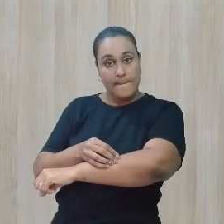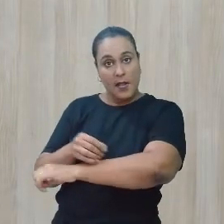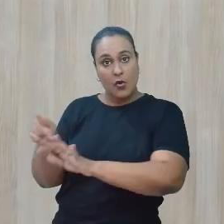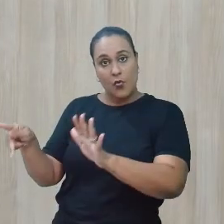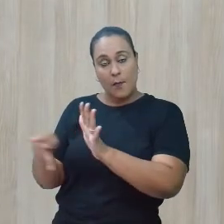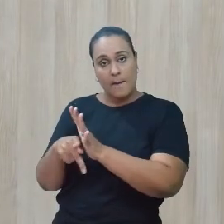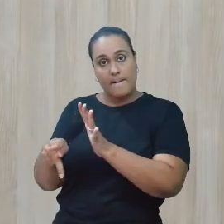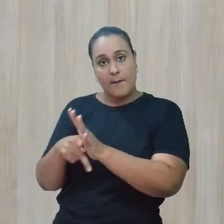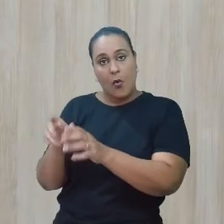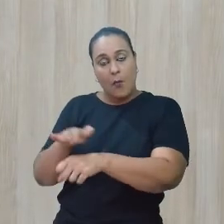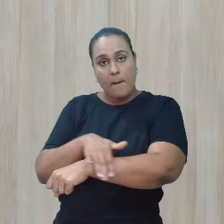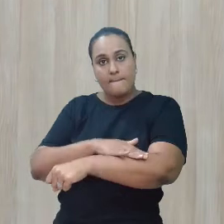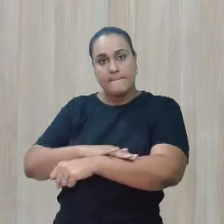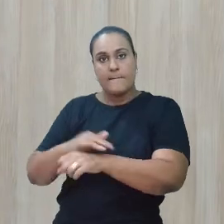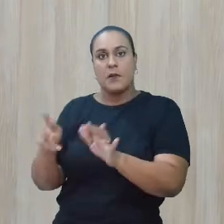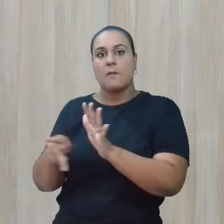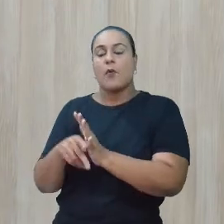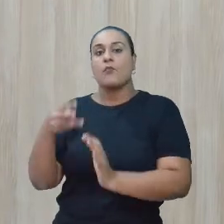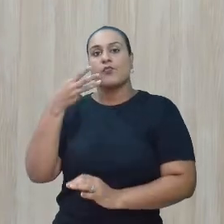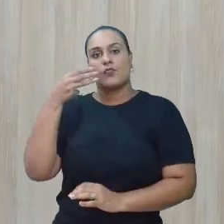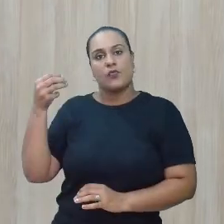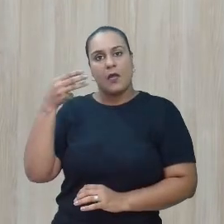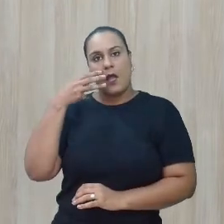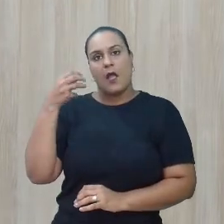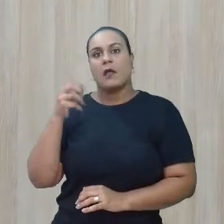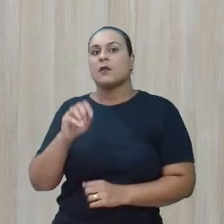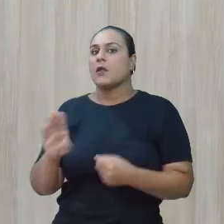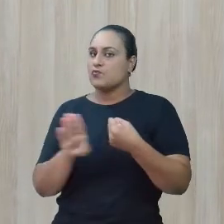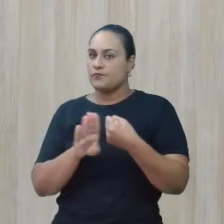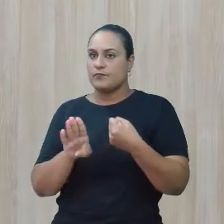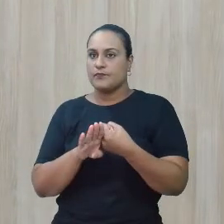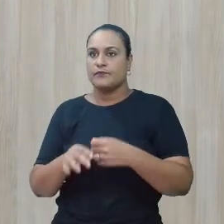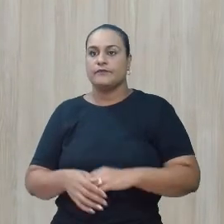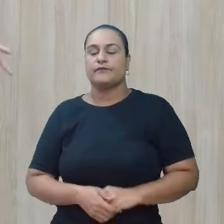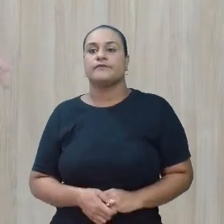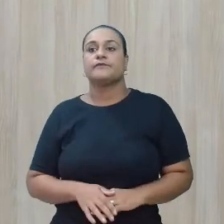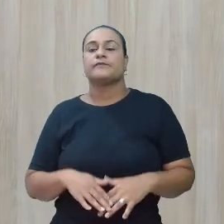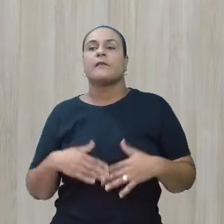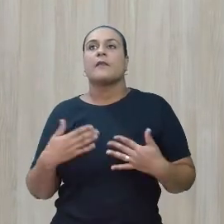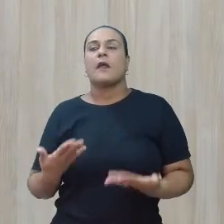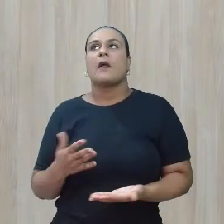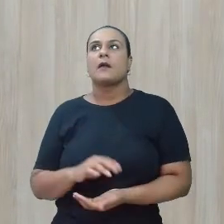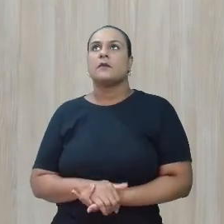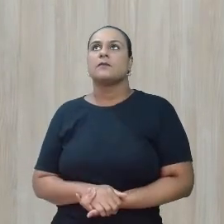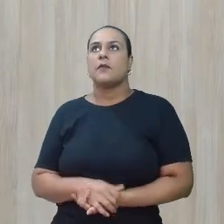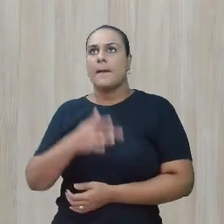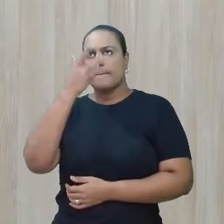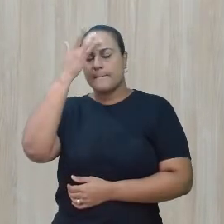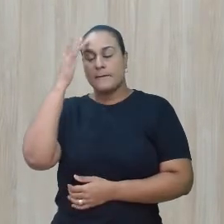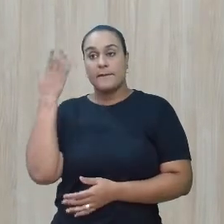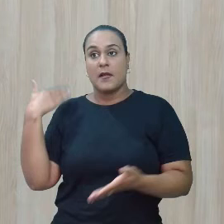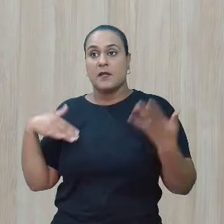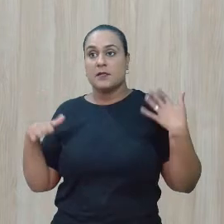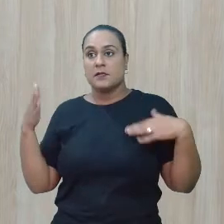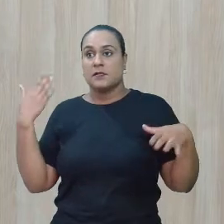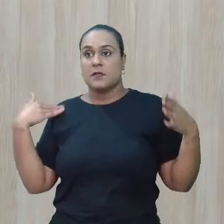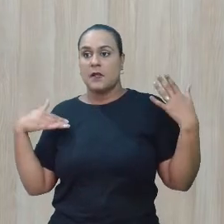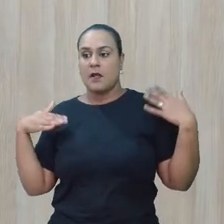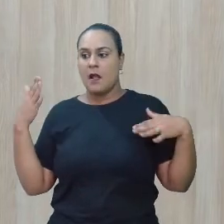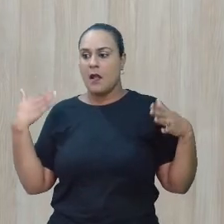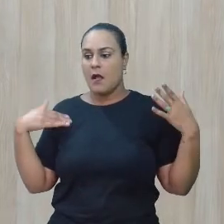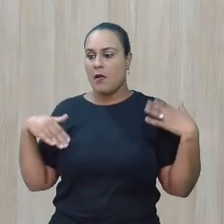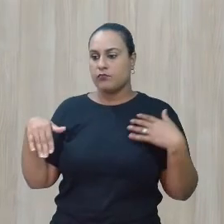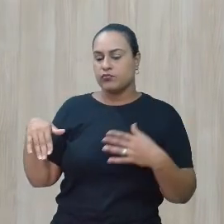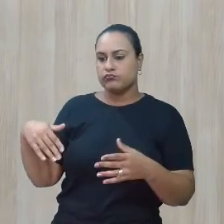uma coisa, tá certo? É um nome. E quando a gente diz assim, passeamos pelo bairro, eu não